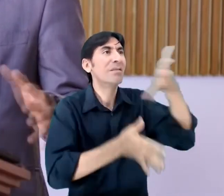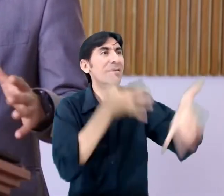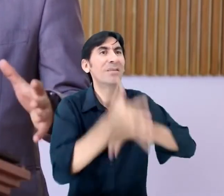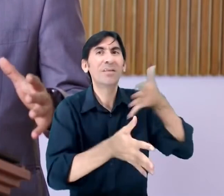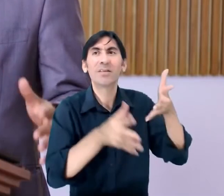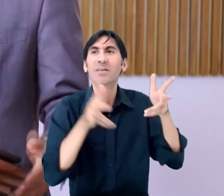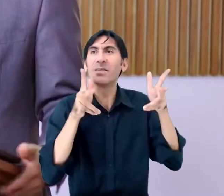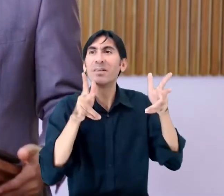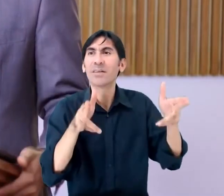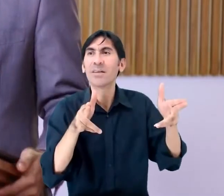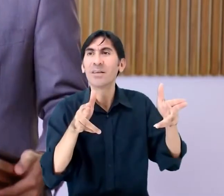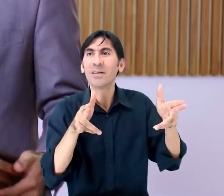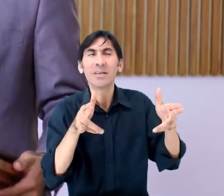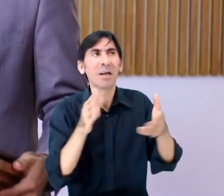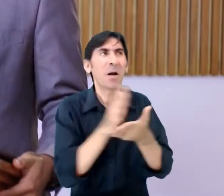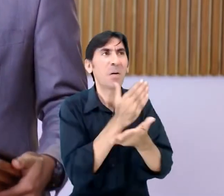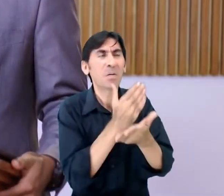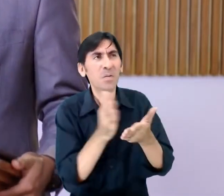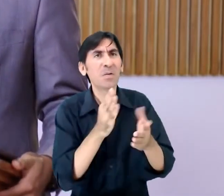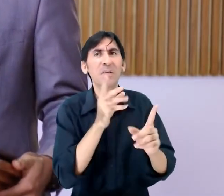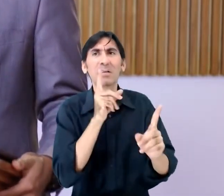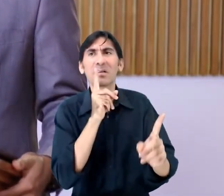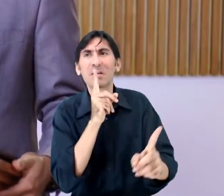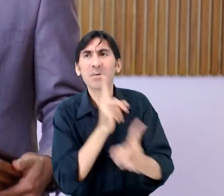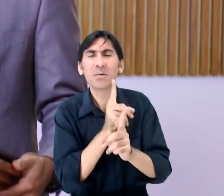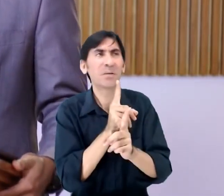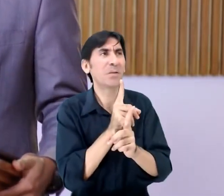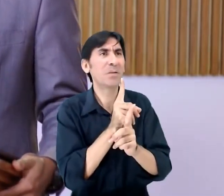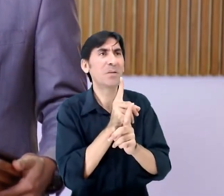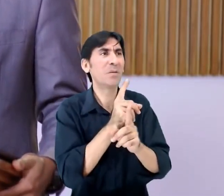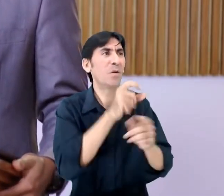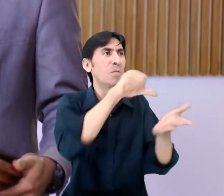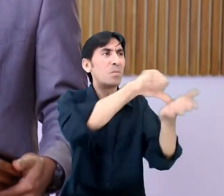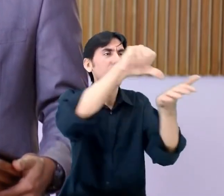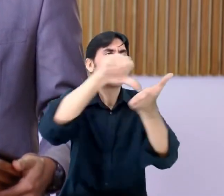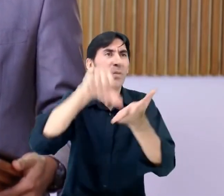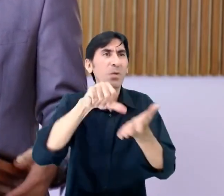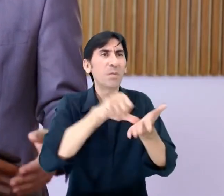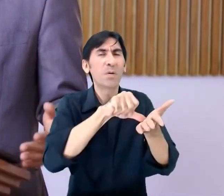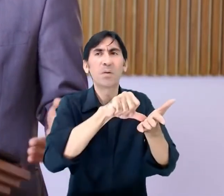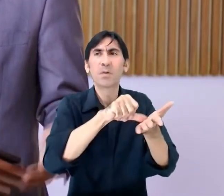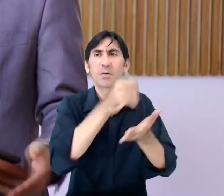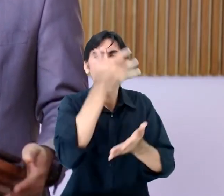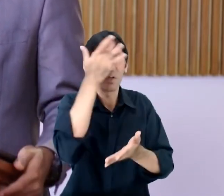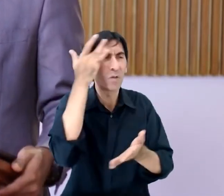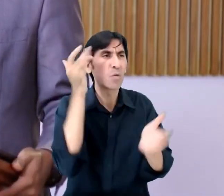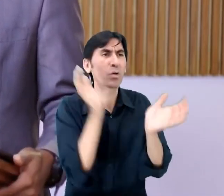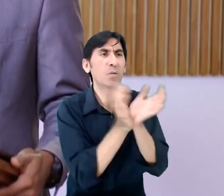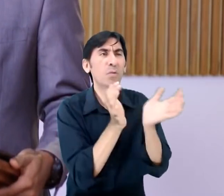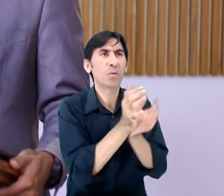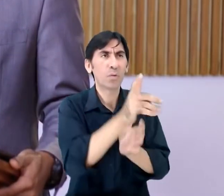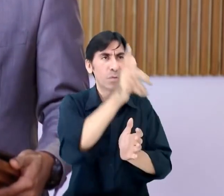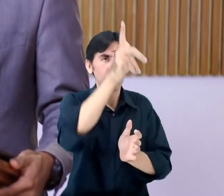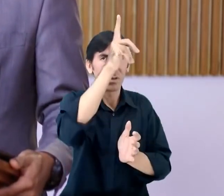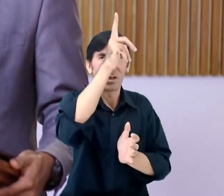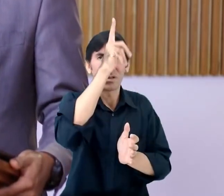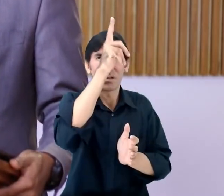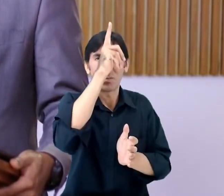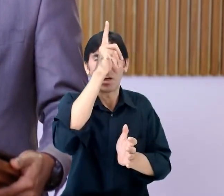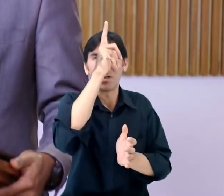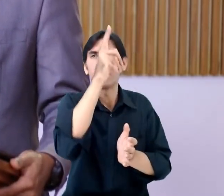ele achou alguns centros de convivência, né, de alemães, pessoas que podiam entendê-lo, também